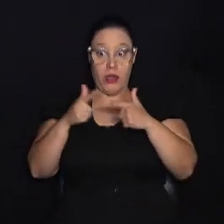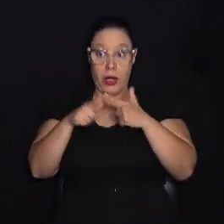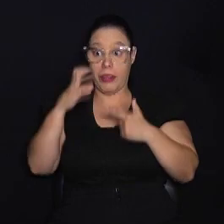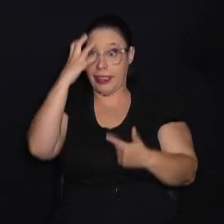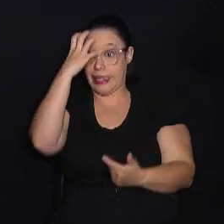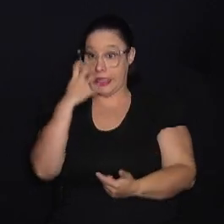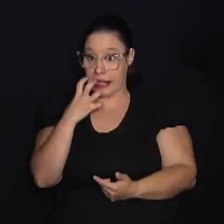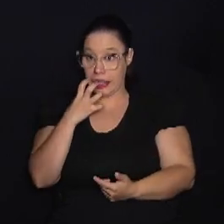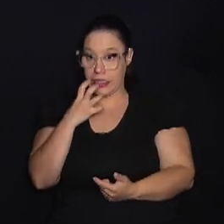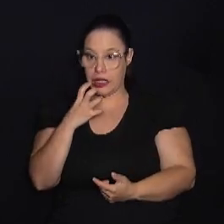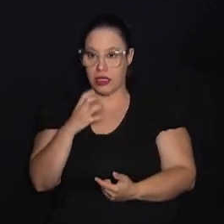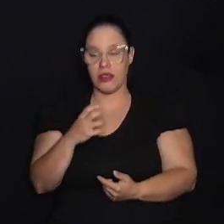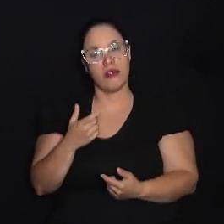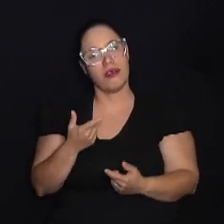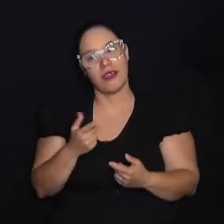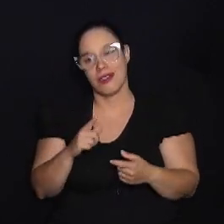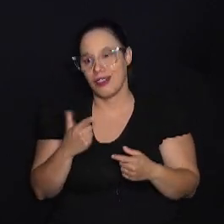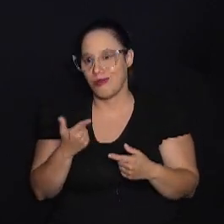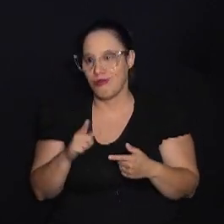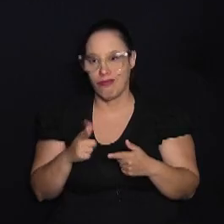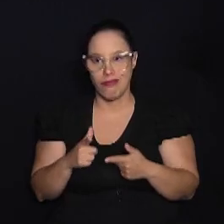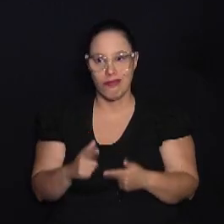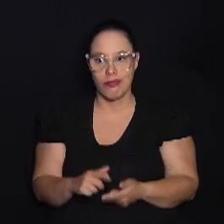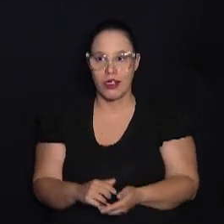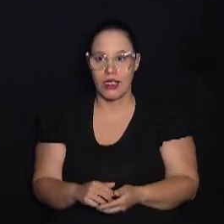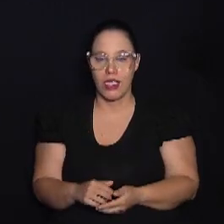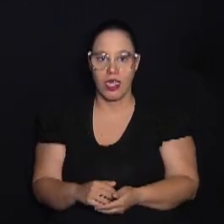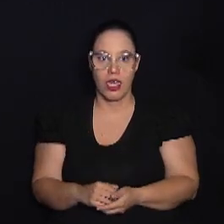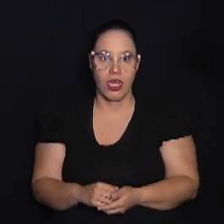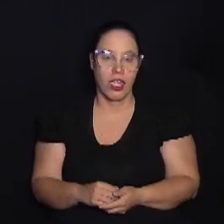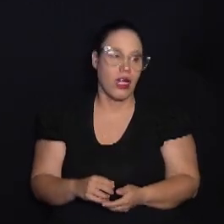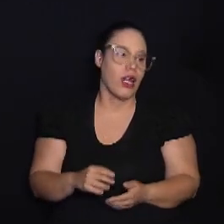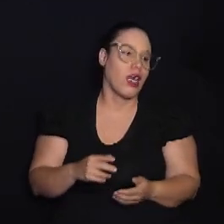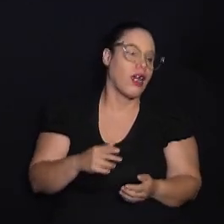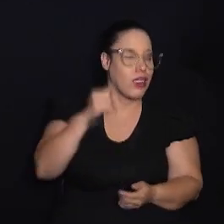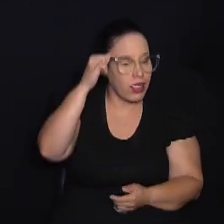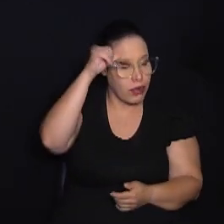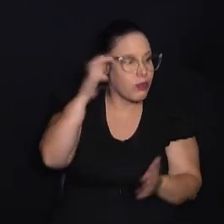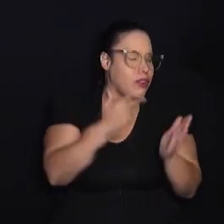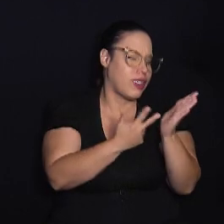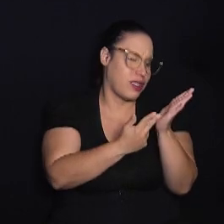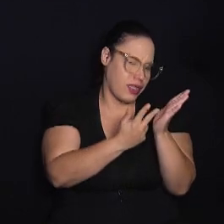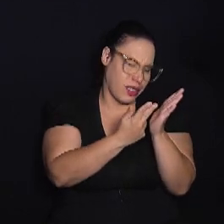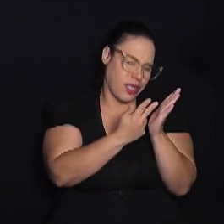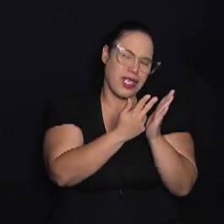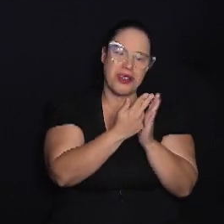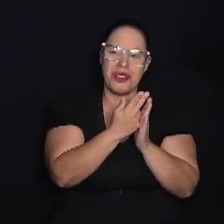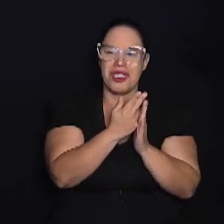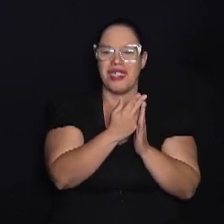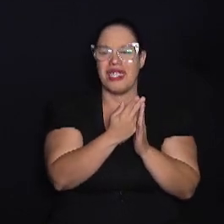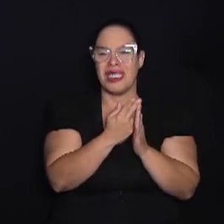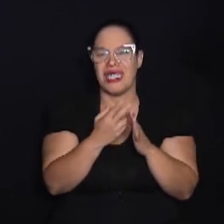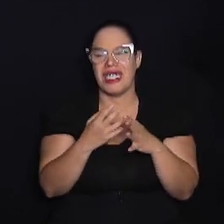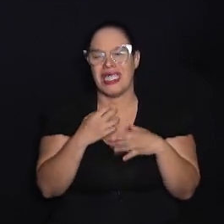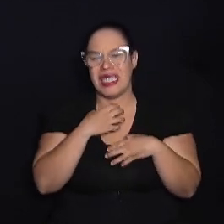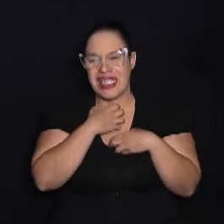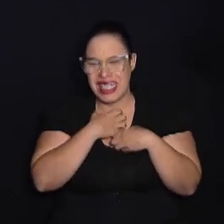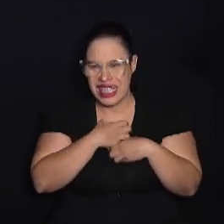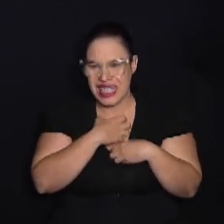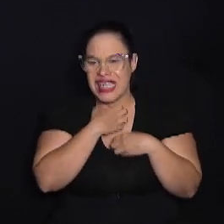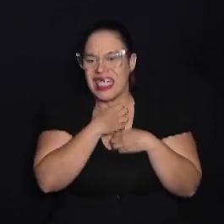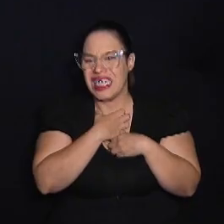vezes irreversíveis. E evita também essas cirurgias, né, que são intensas. São